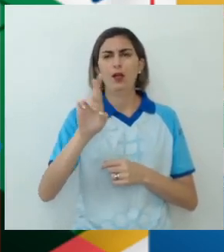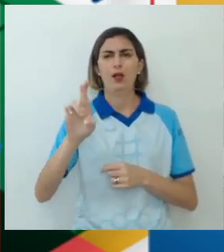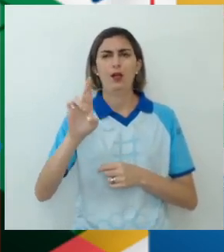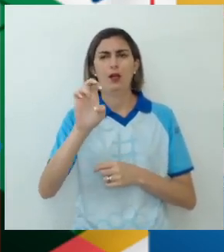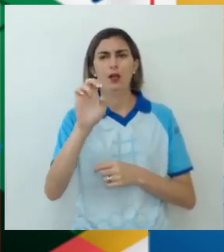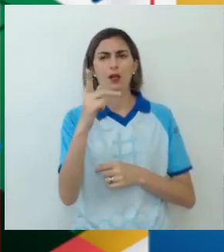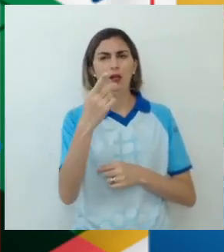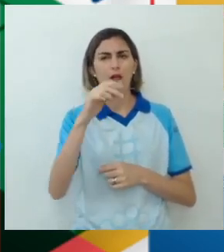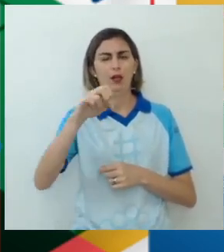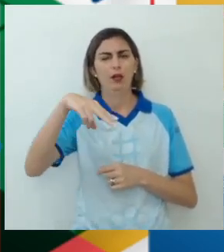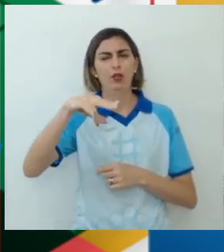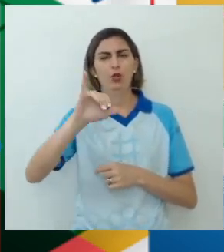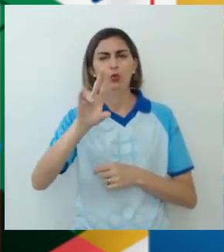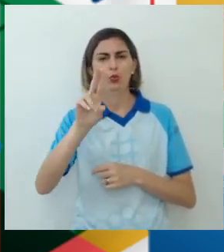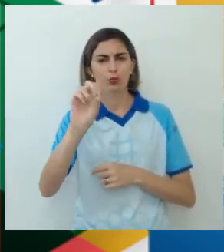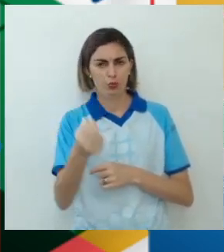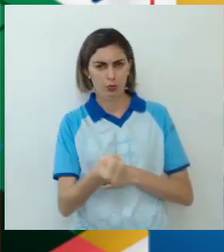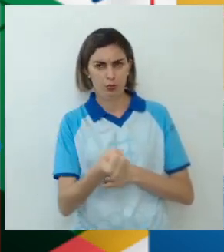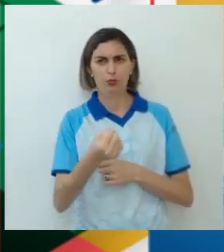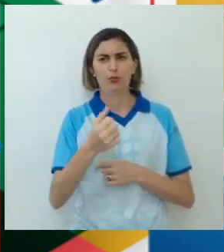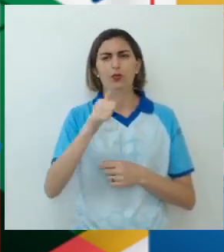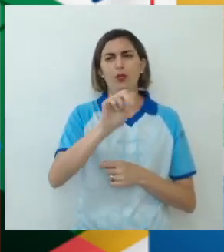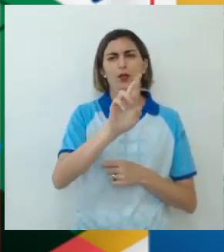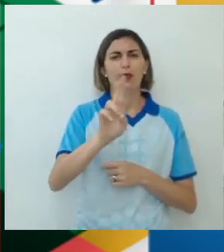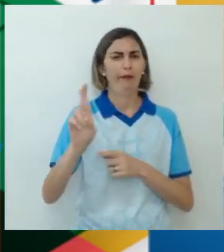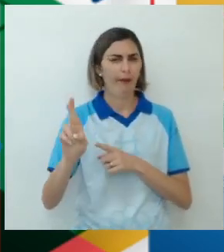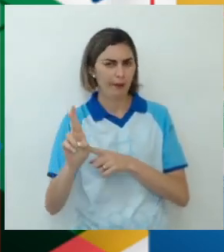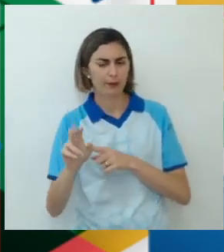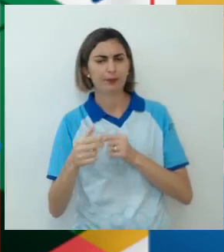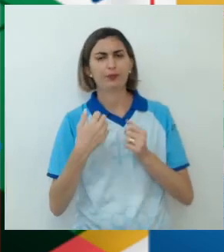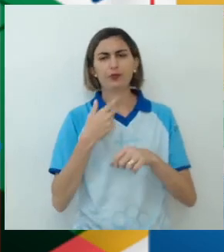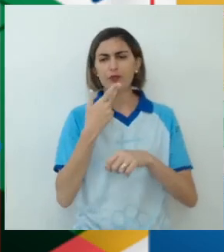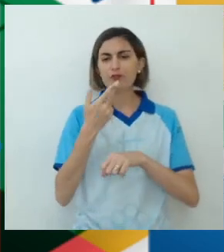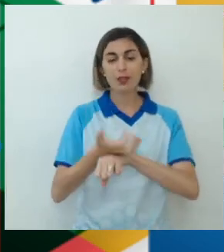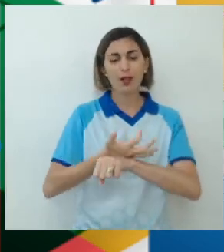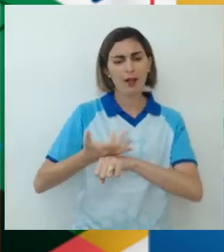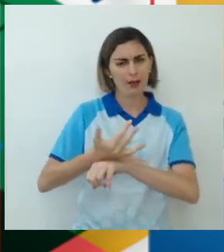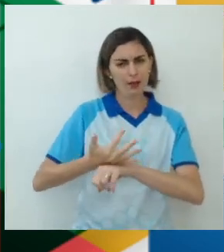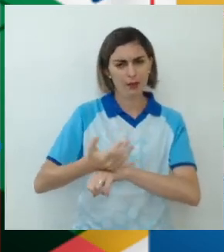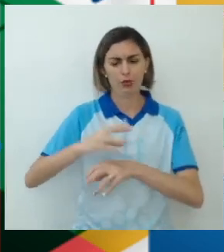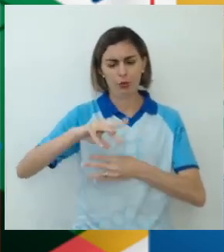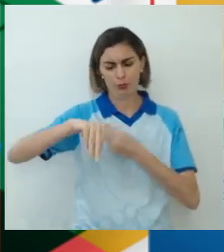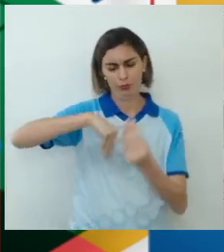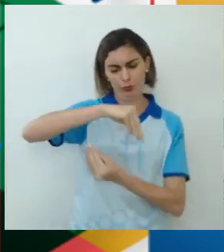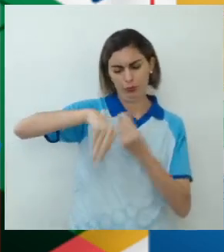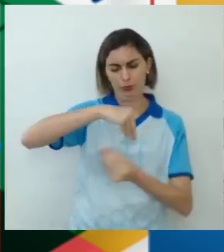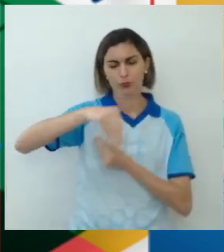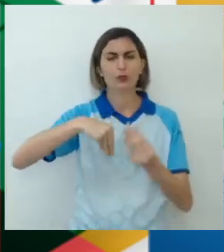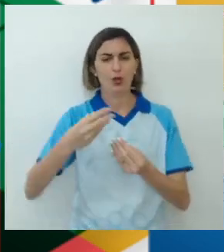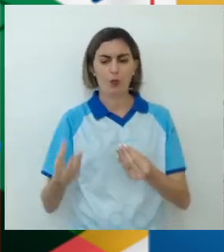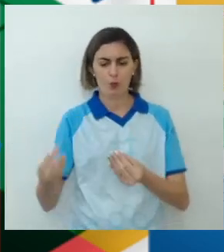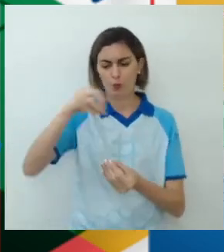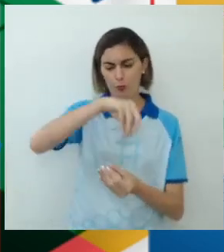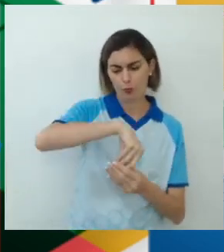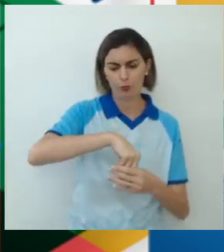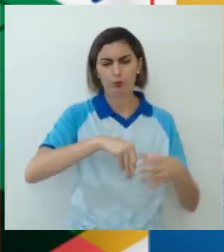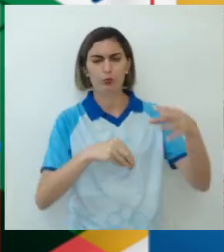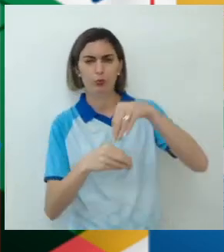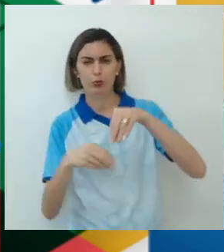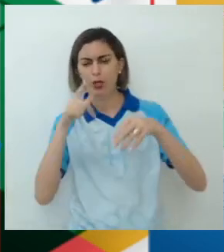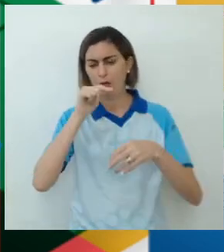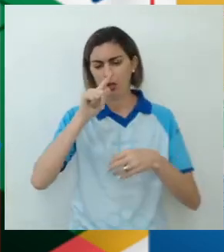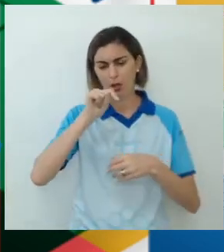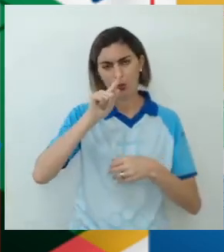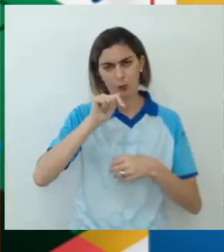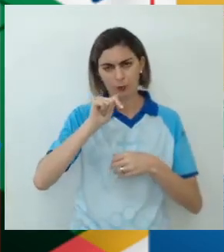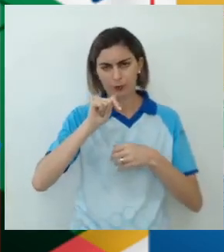aí qual é a diferença? Arrênios diz assim, ácido é uma substância que ao ser adicionada na água,